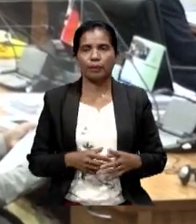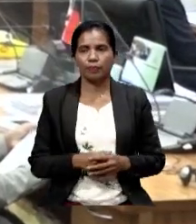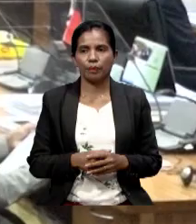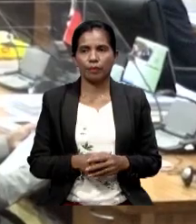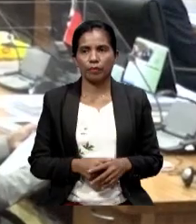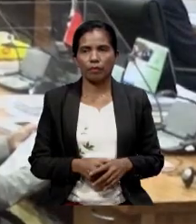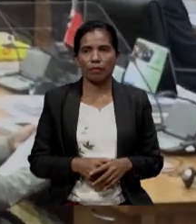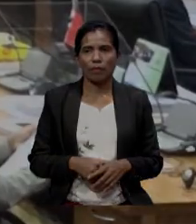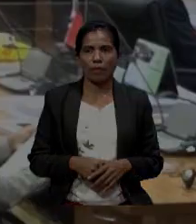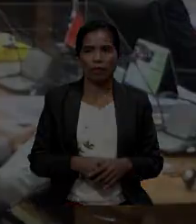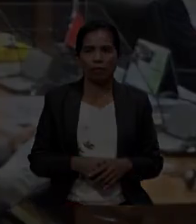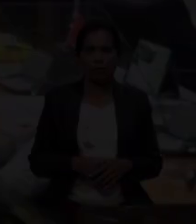e raloram dos Jemen.